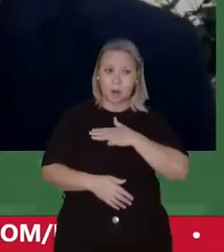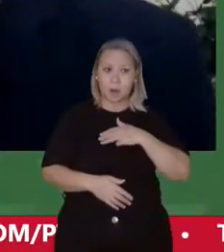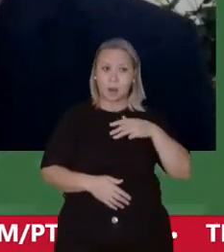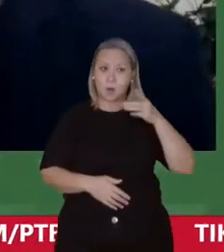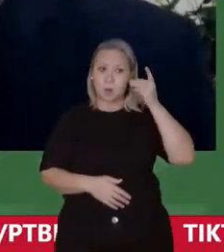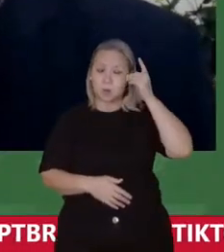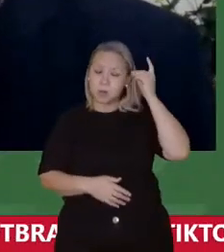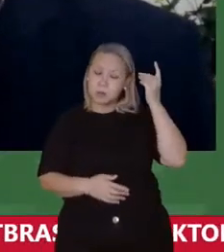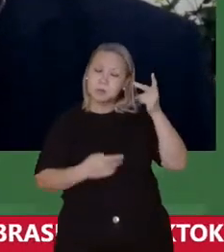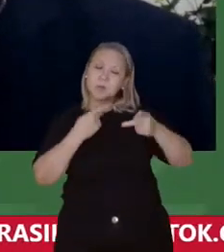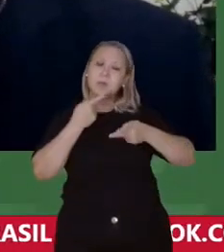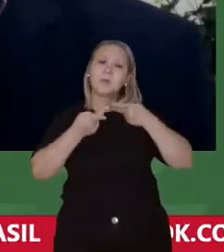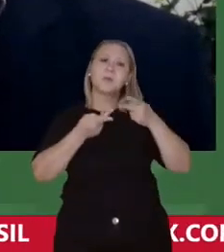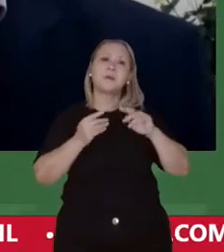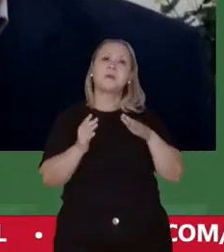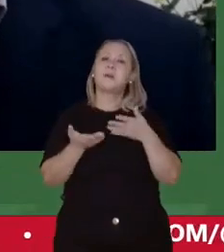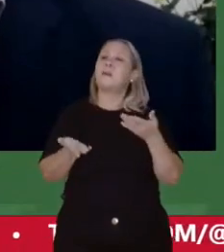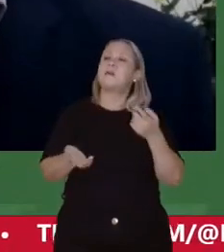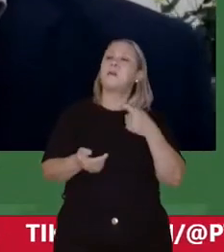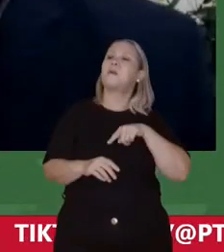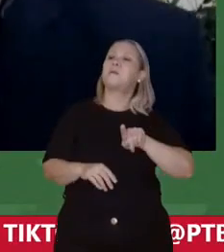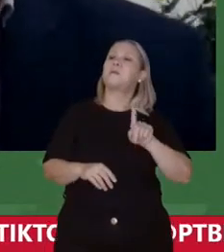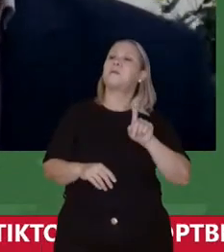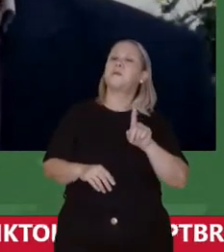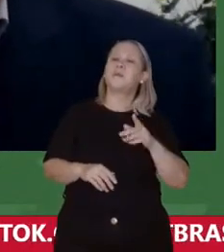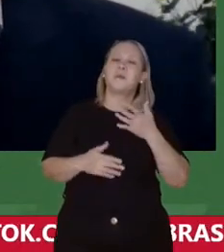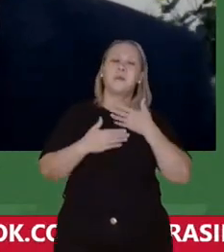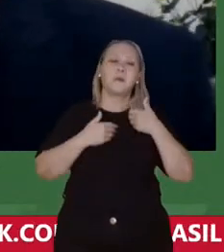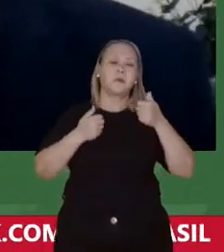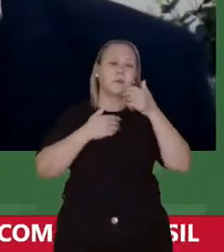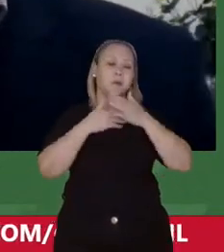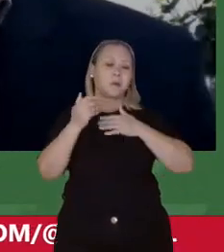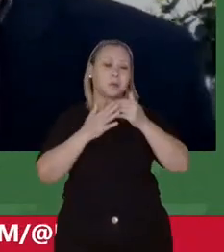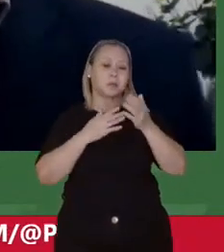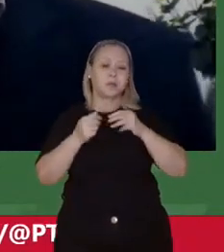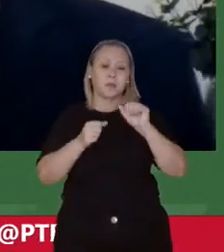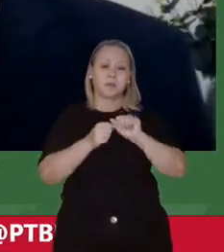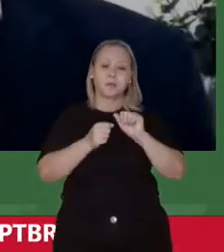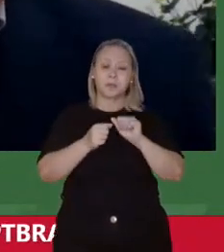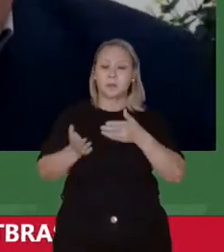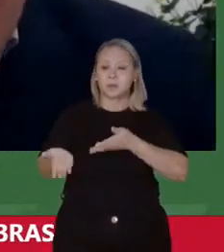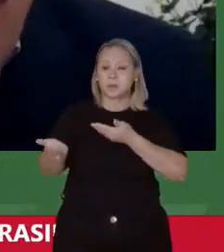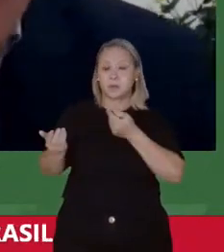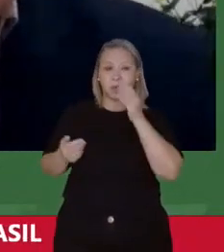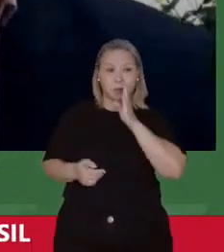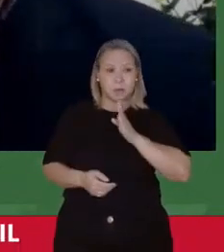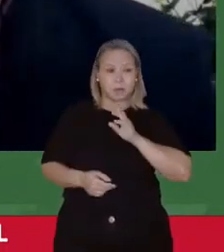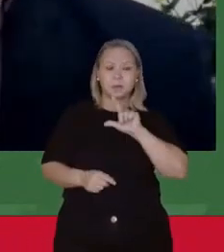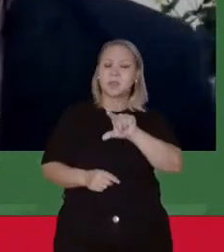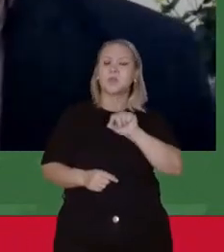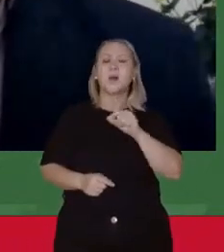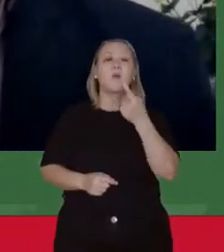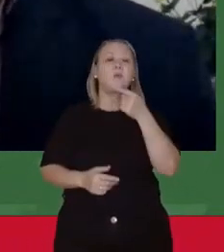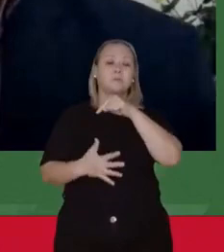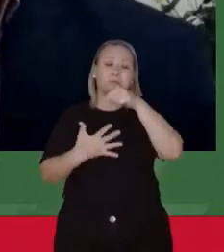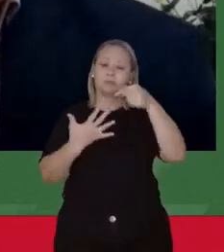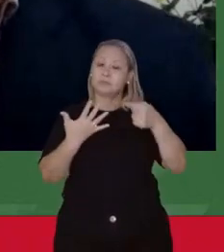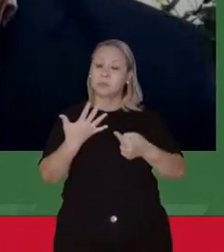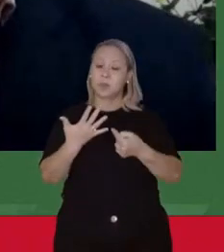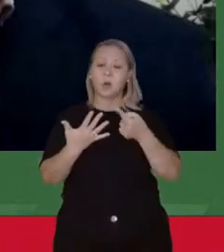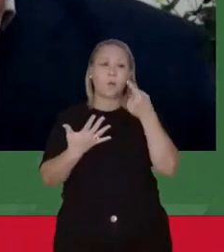pudesse falar qual foi a melhor ação que nós fizemos para a juventude brasileira. Pudesse escolher uma ação, o que você